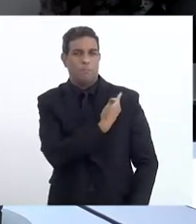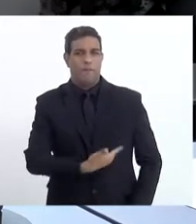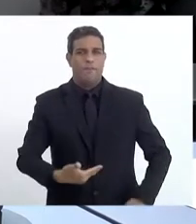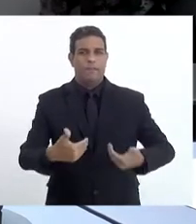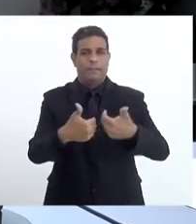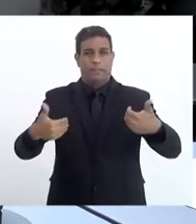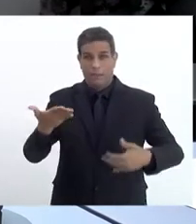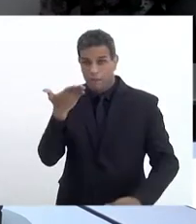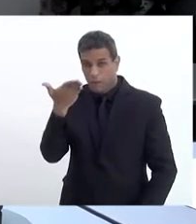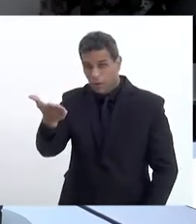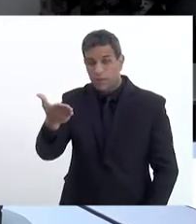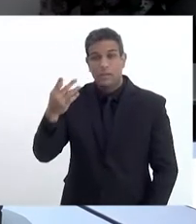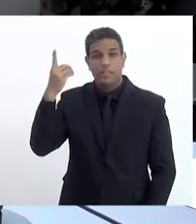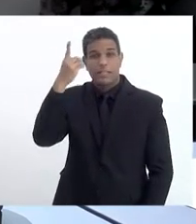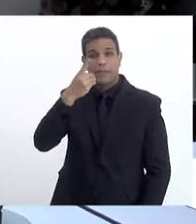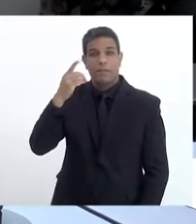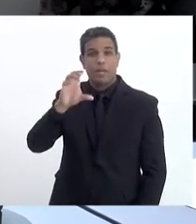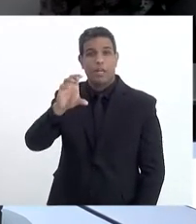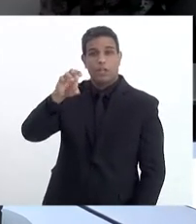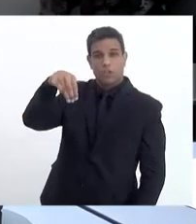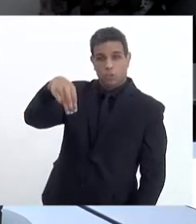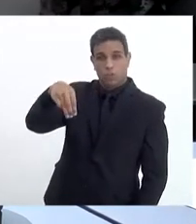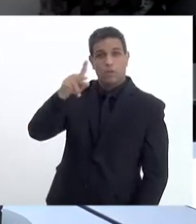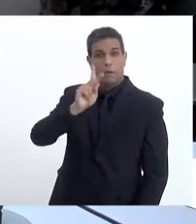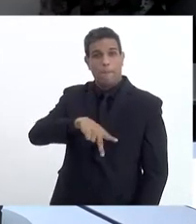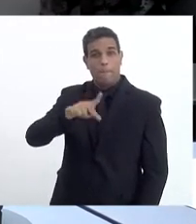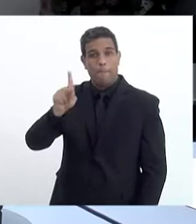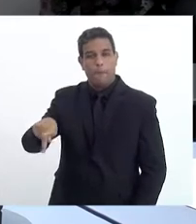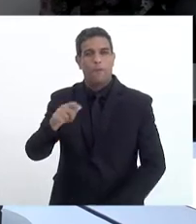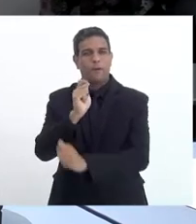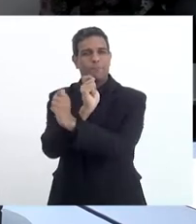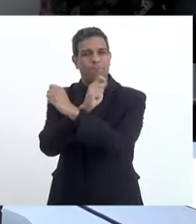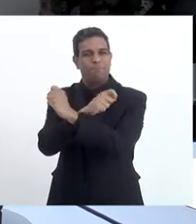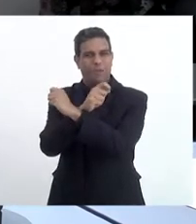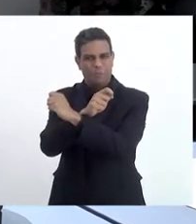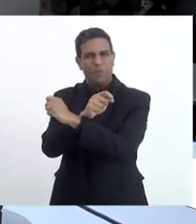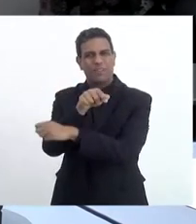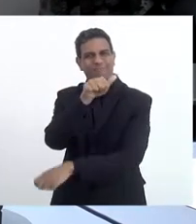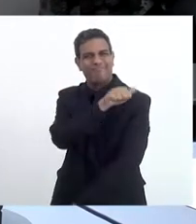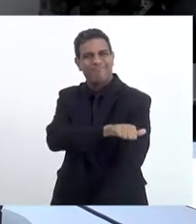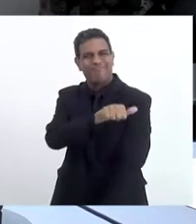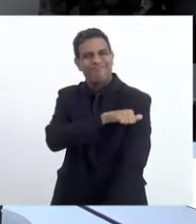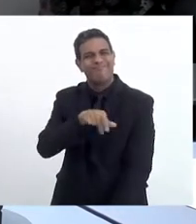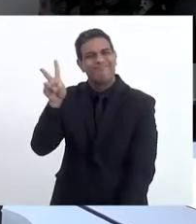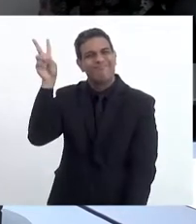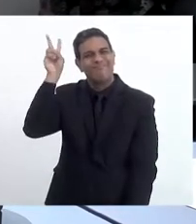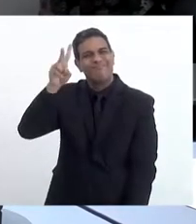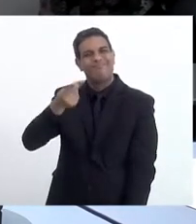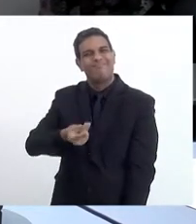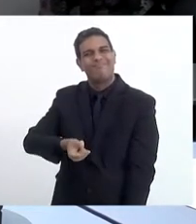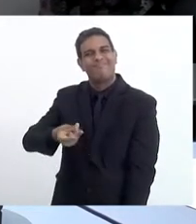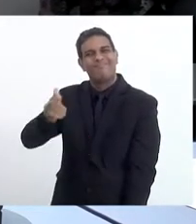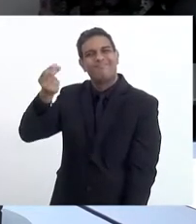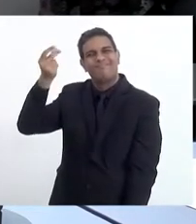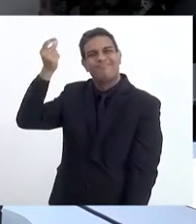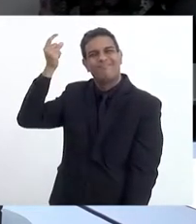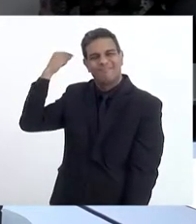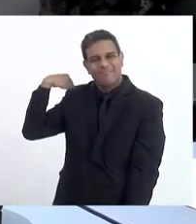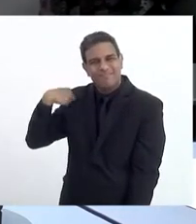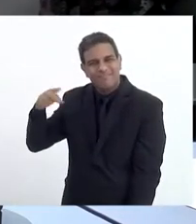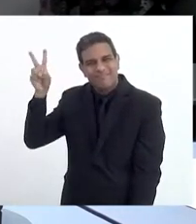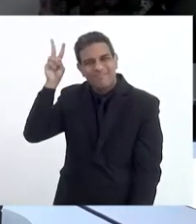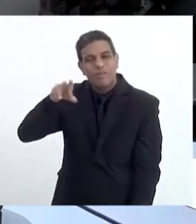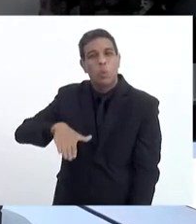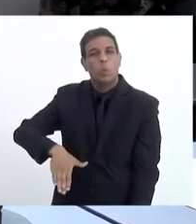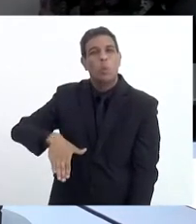senhor que foi professor da PUC, uma vez eu me lembro que eu